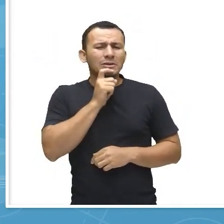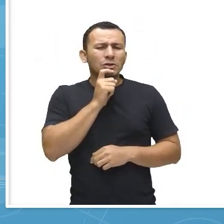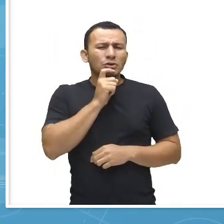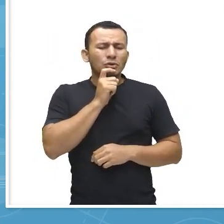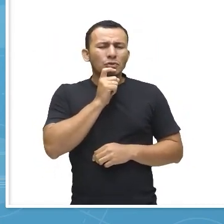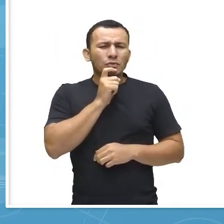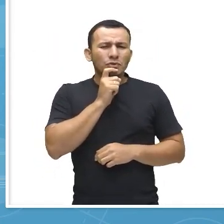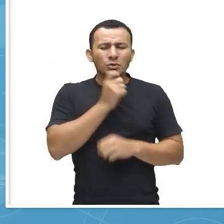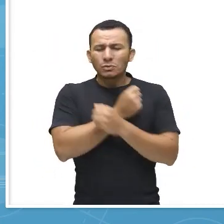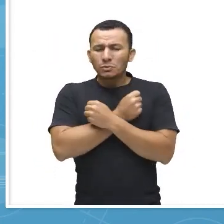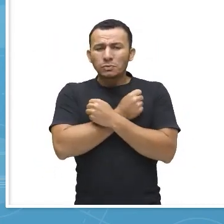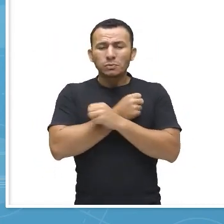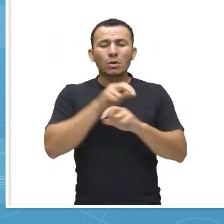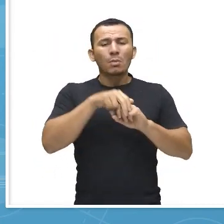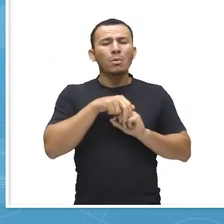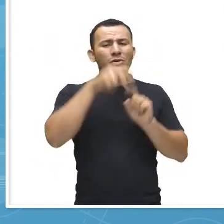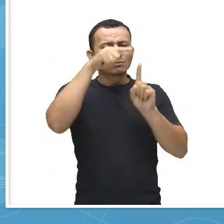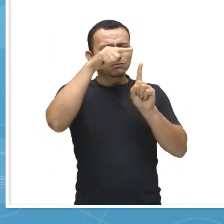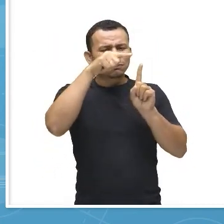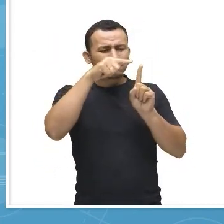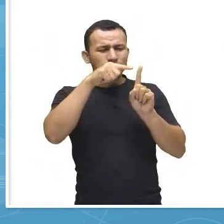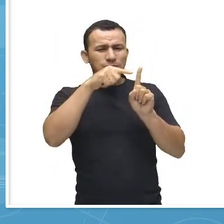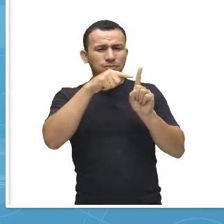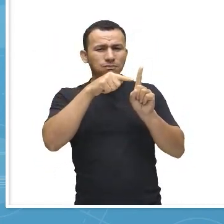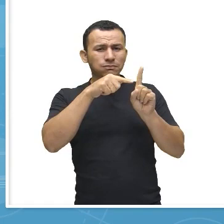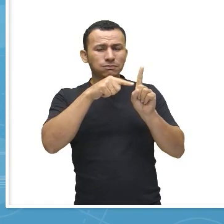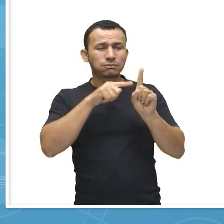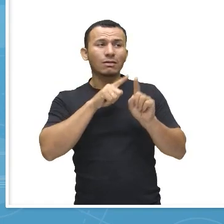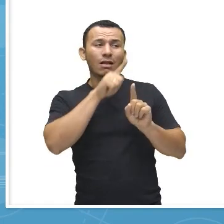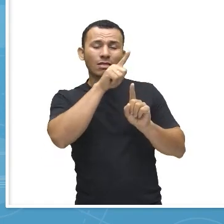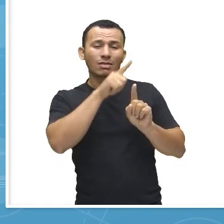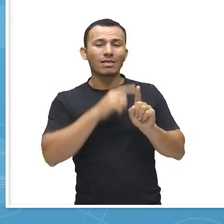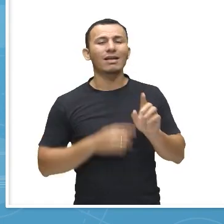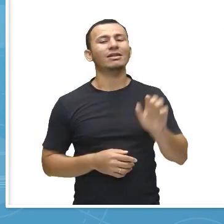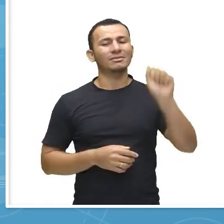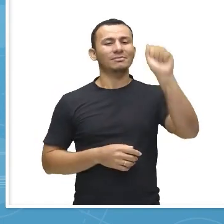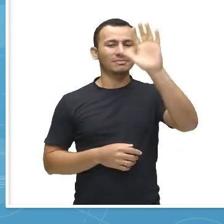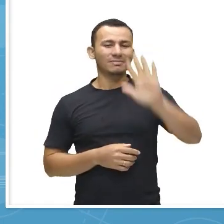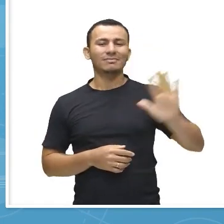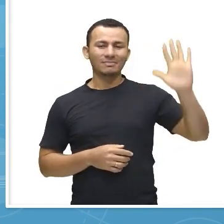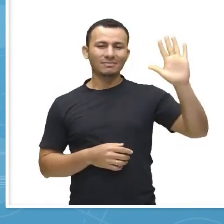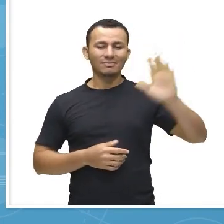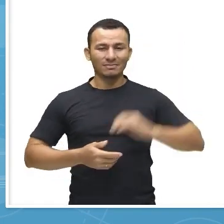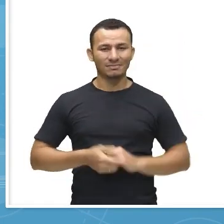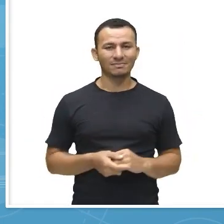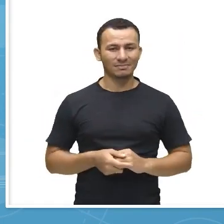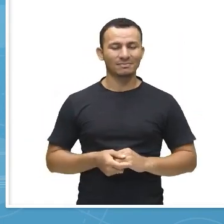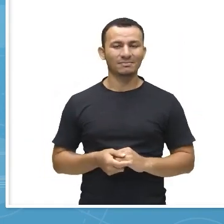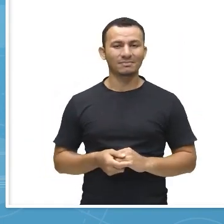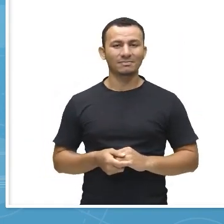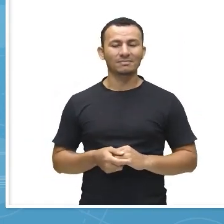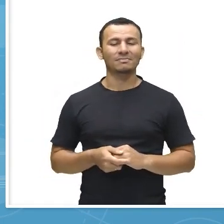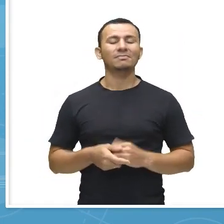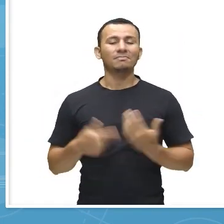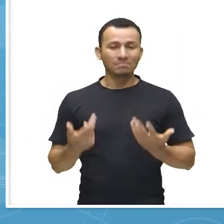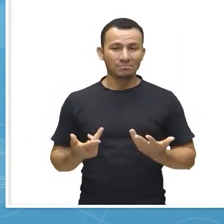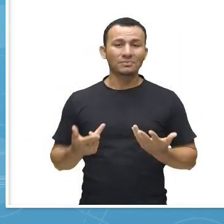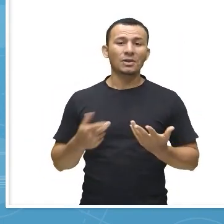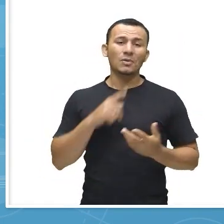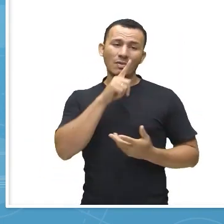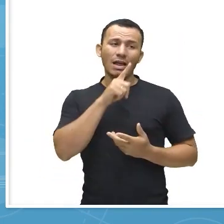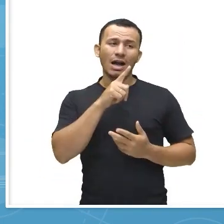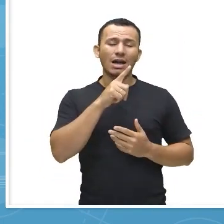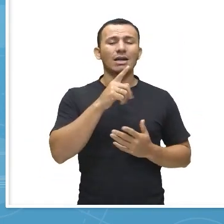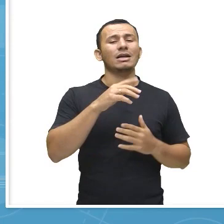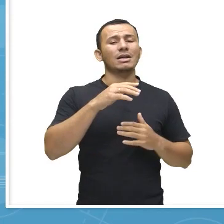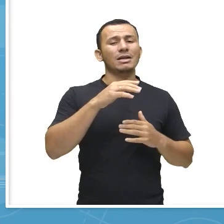às temperaturas, devido ao clima daquela área, acaba estando na parte asiática. E, por consequência, acaba sendo menos